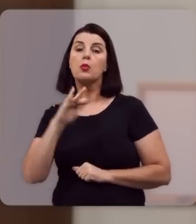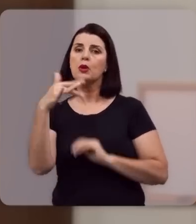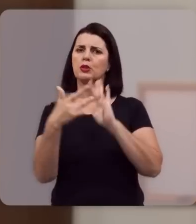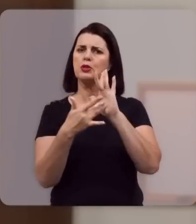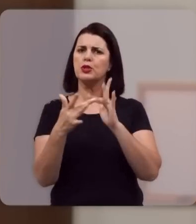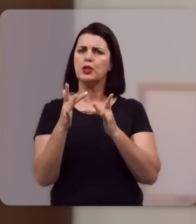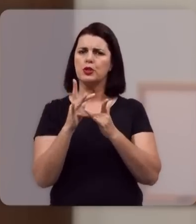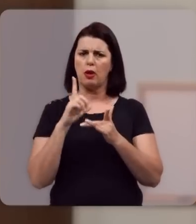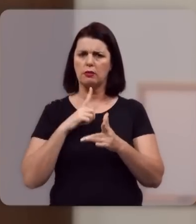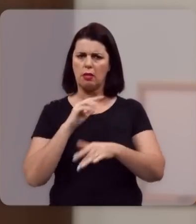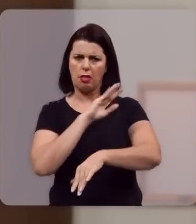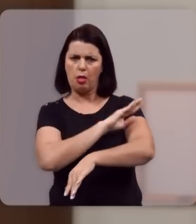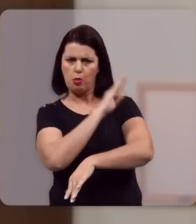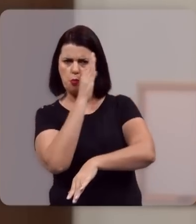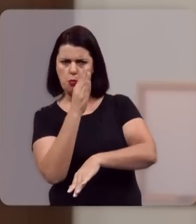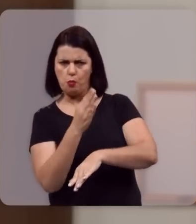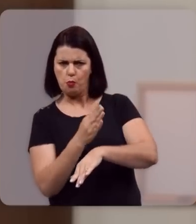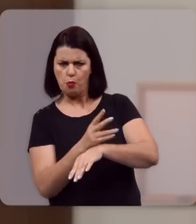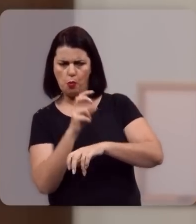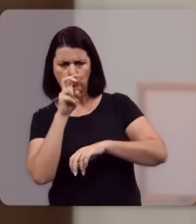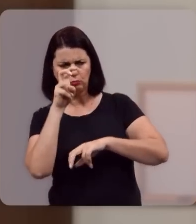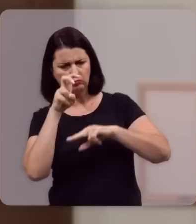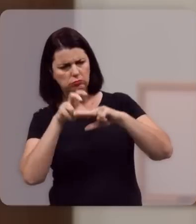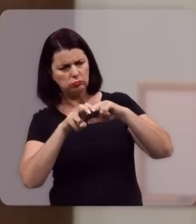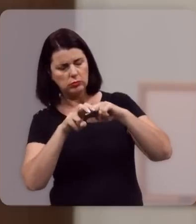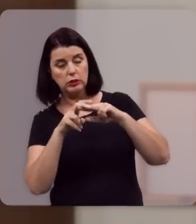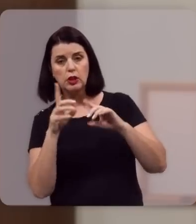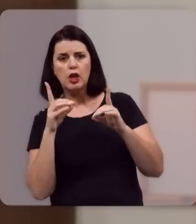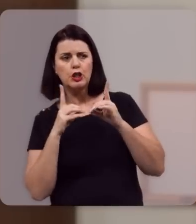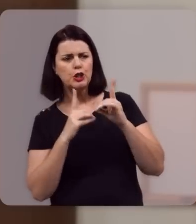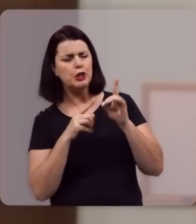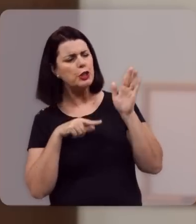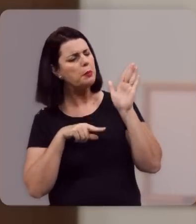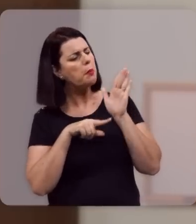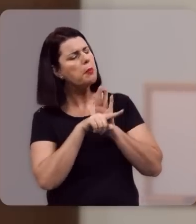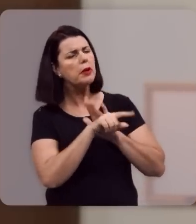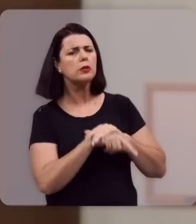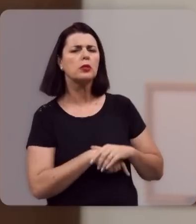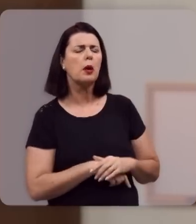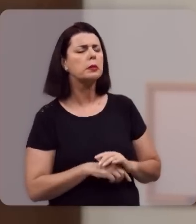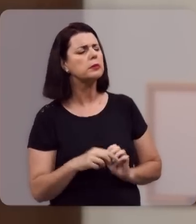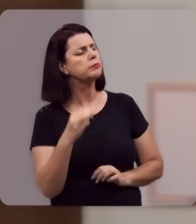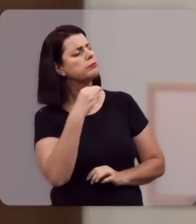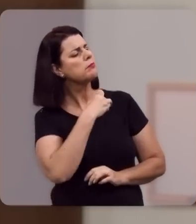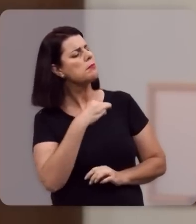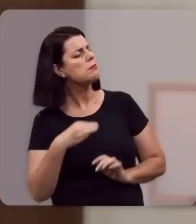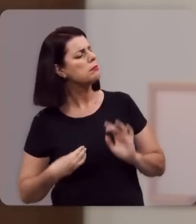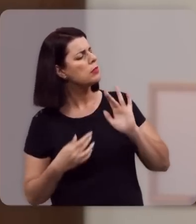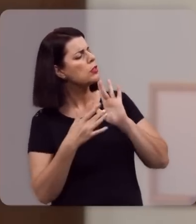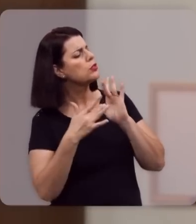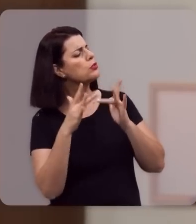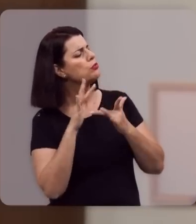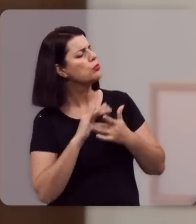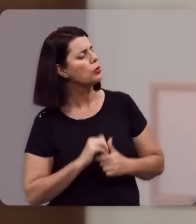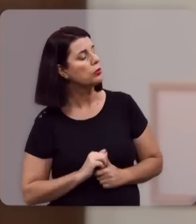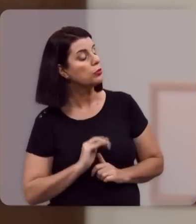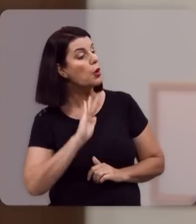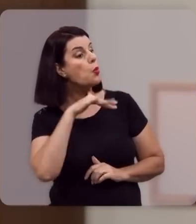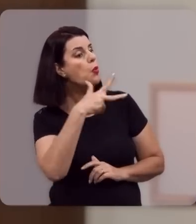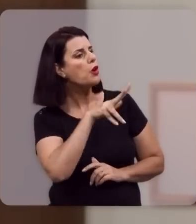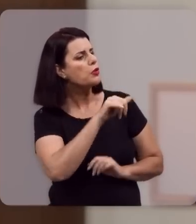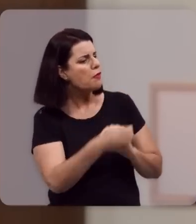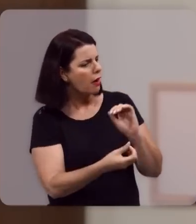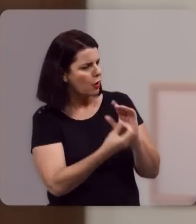quando Jesus está no Monte das Oliveiras, os discípulos vêm e perguntam para ele: Mestre, quando